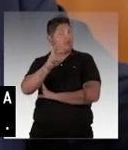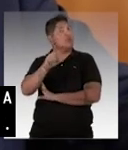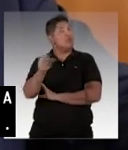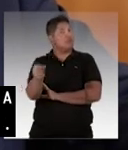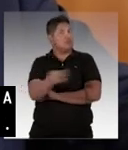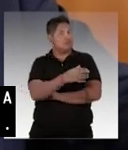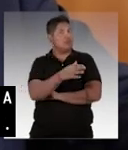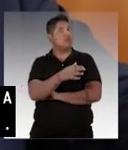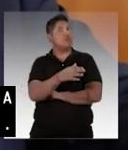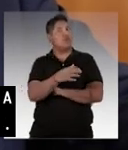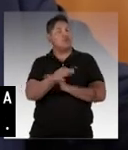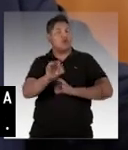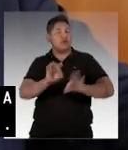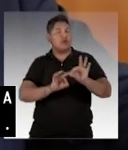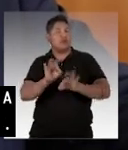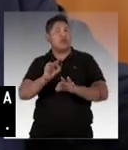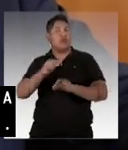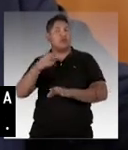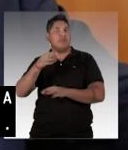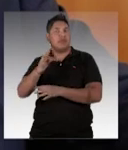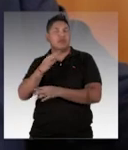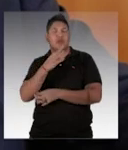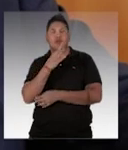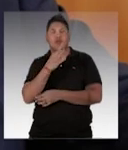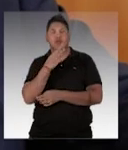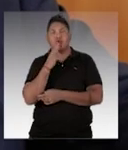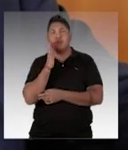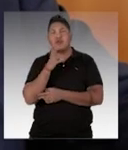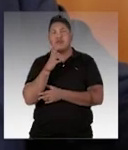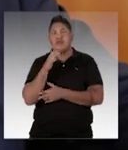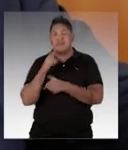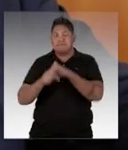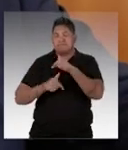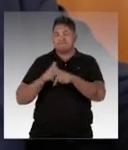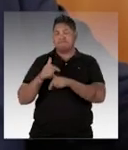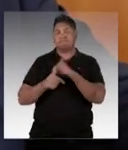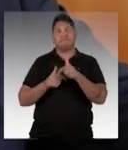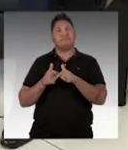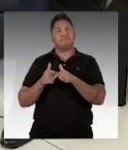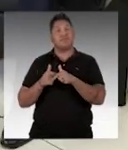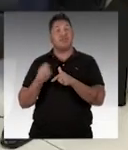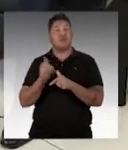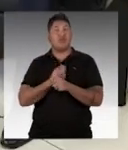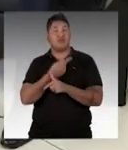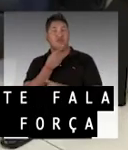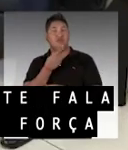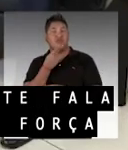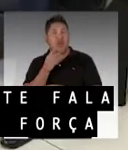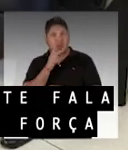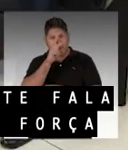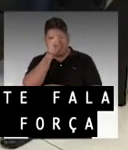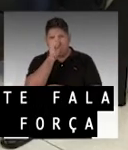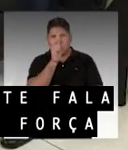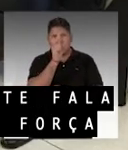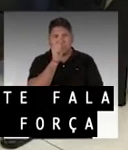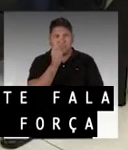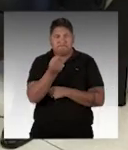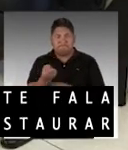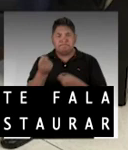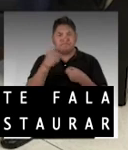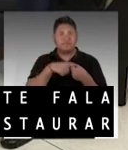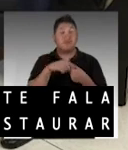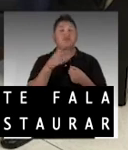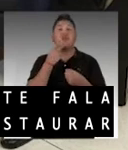nova configuração ao MPT, o MPT que a gente conhece, o MPT da Ação Civil Pública. Quando a gente fala em restaurar a força, a gente